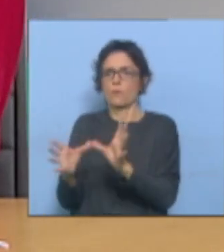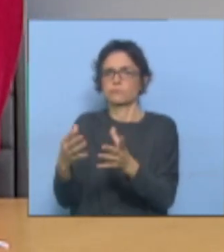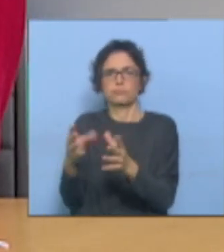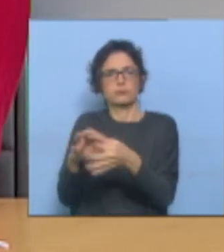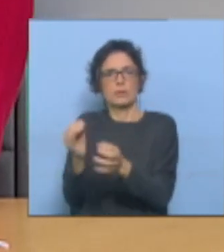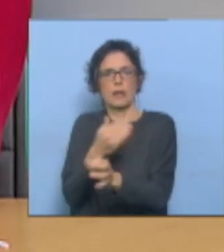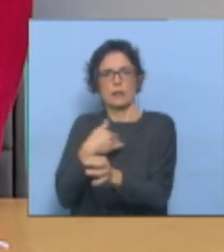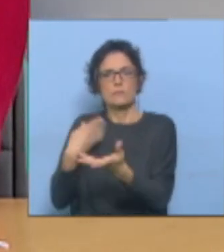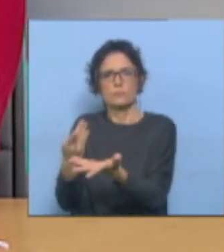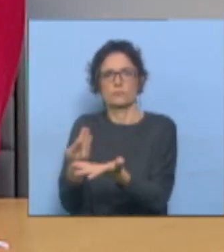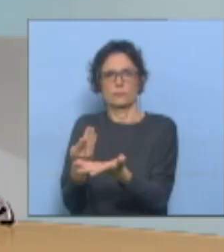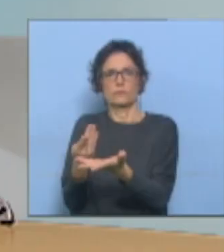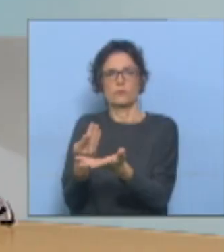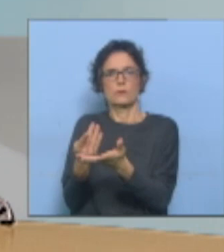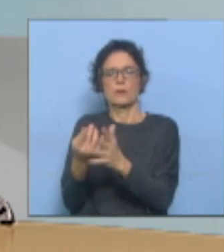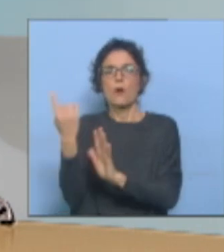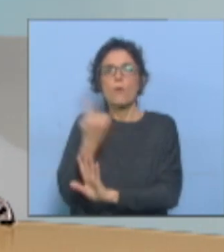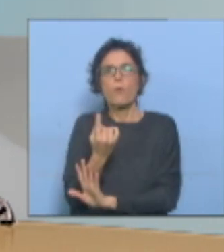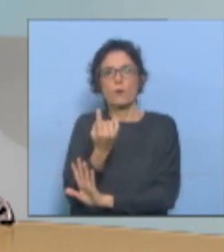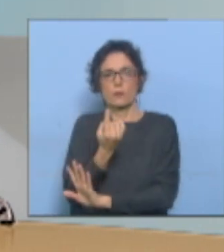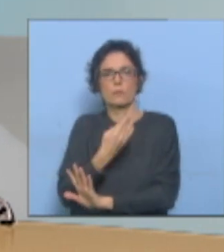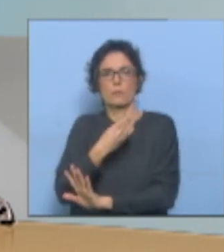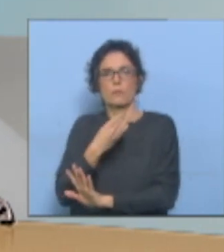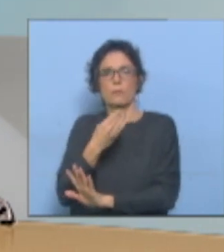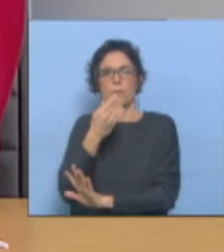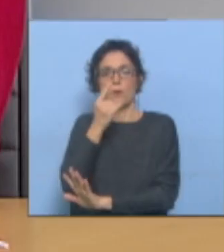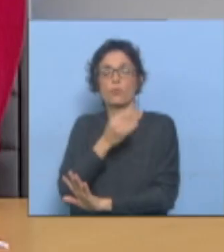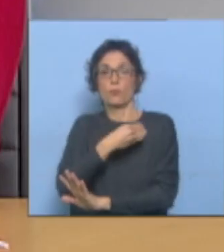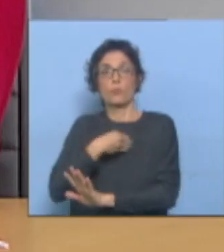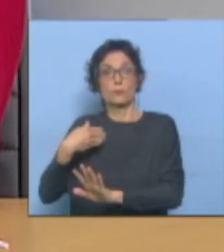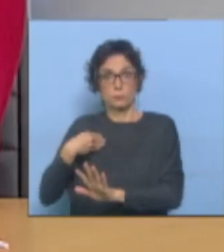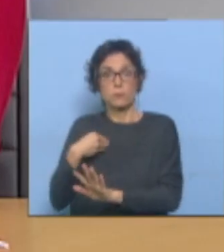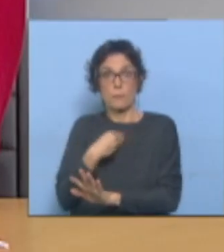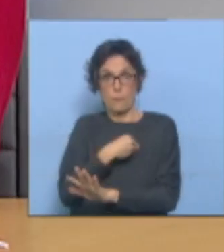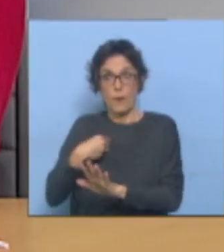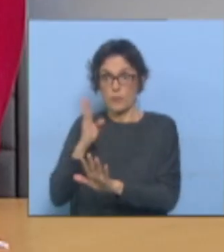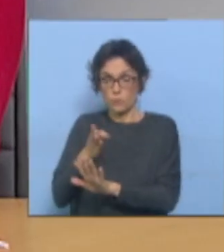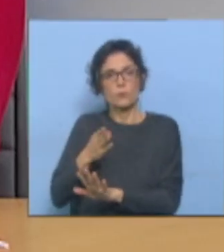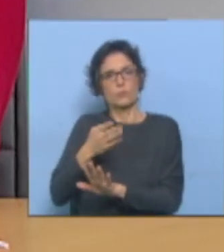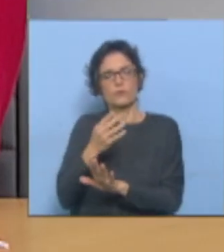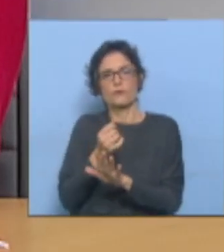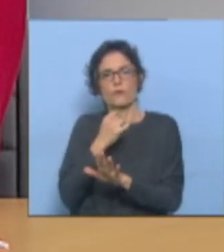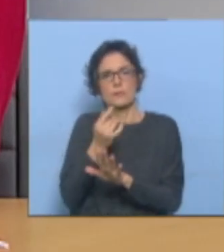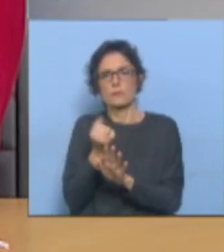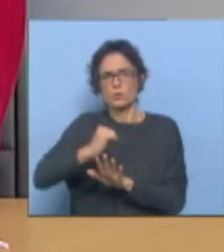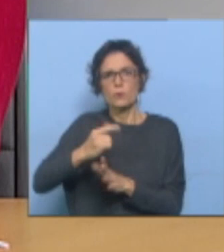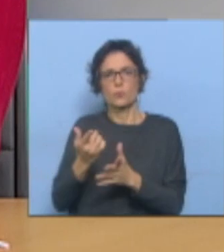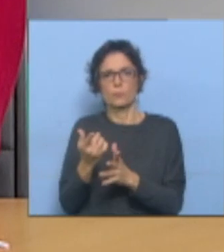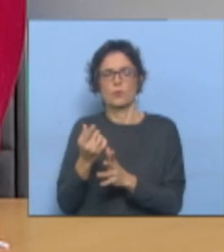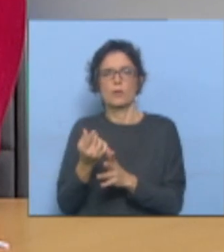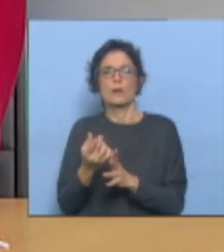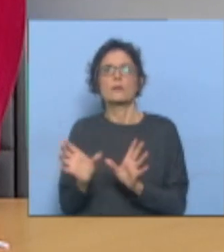5 ex-bastonários já se manifestaram também contra a legalização da eutanásia, o Conselho Deontológico da